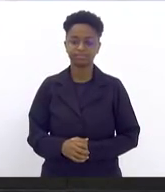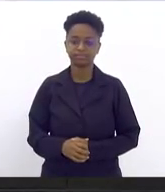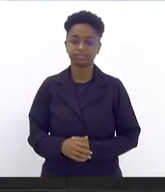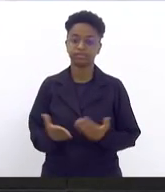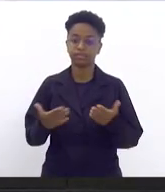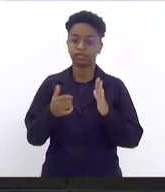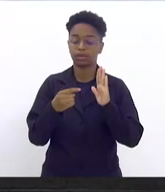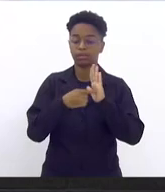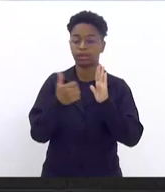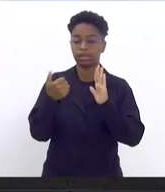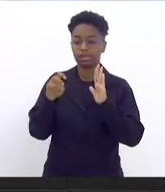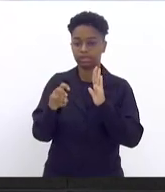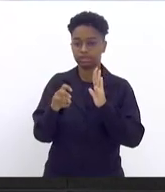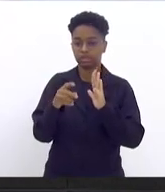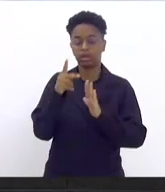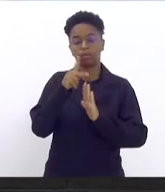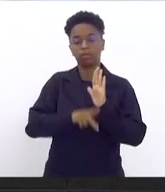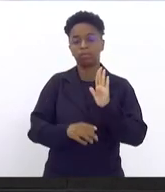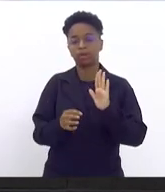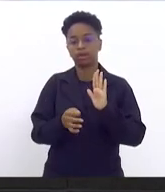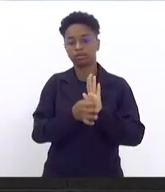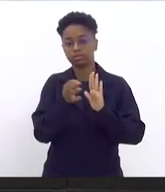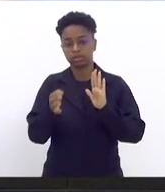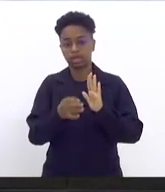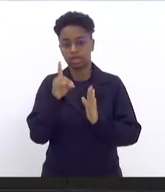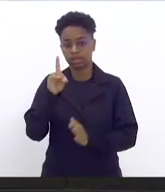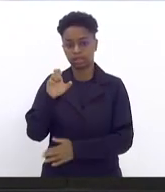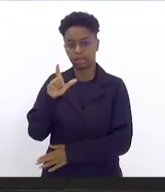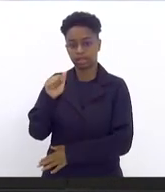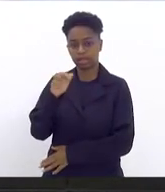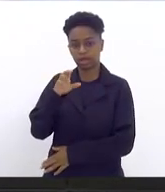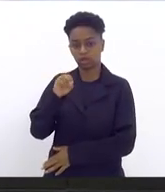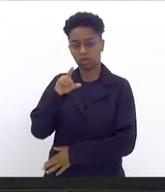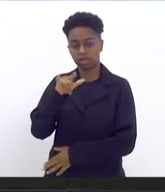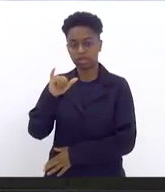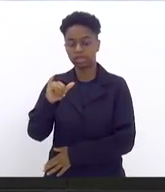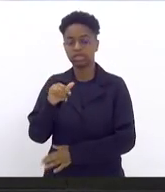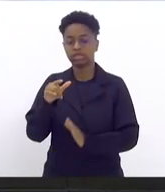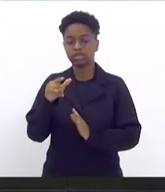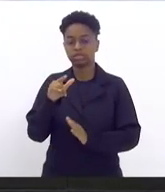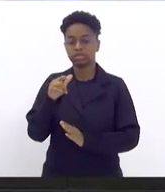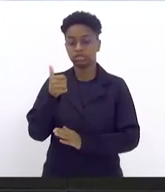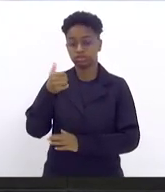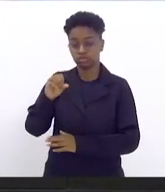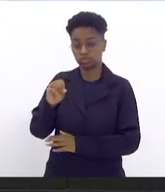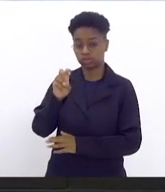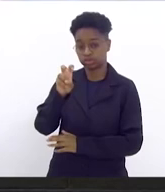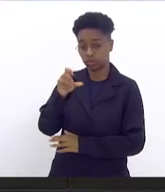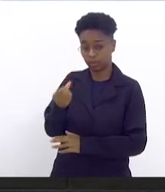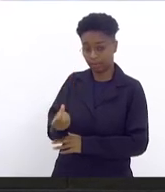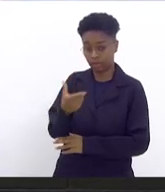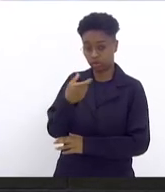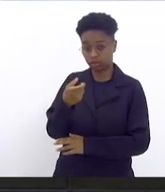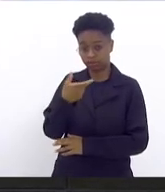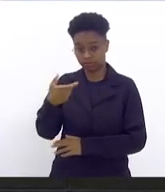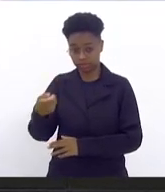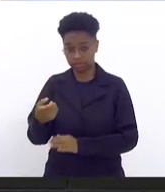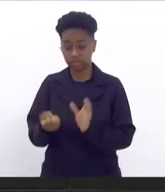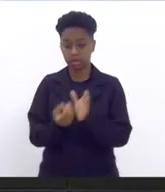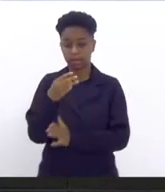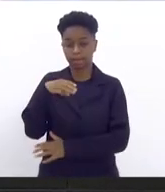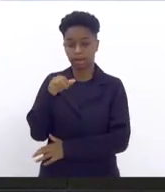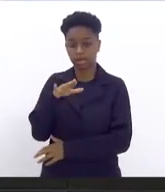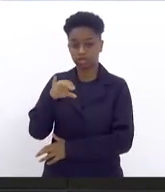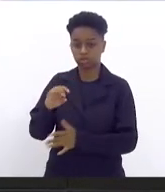Passamos ao 15 da pauta, projeto de relatoria do deputado Guilherme Delarolha, o PL 1856 de 2020, de autoria do deputado Márcio Canella, que